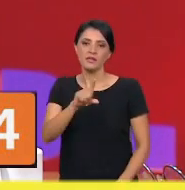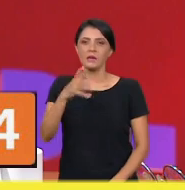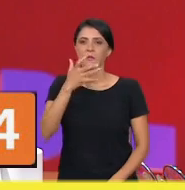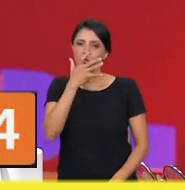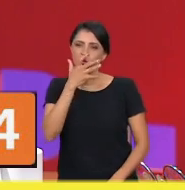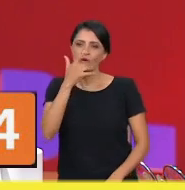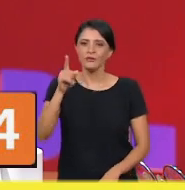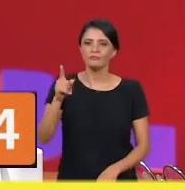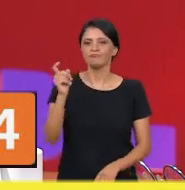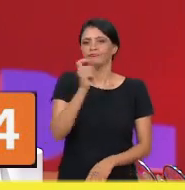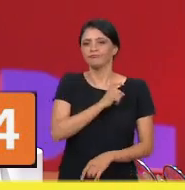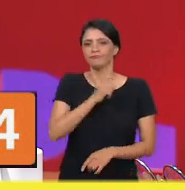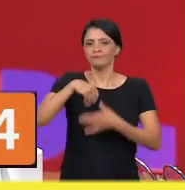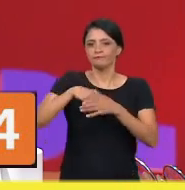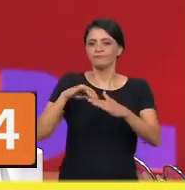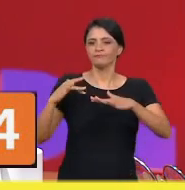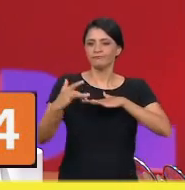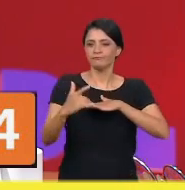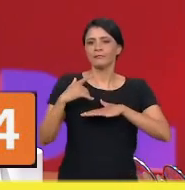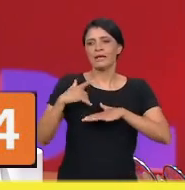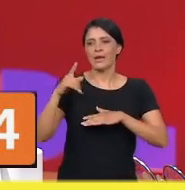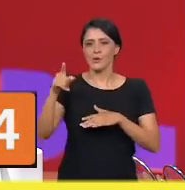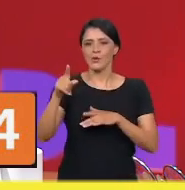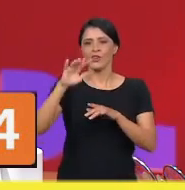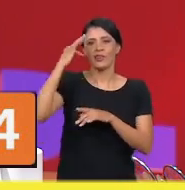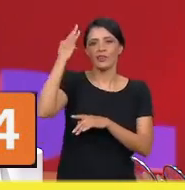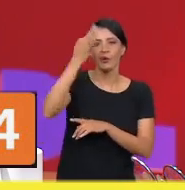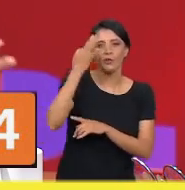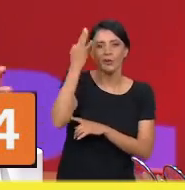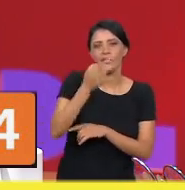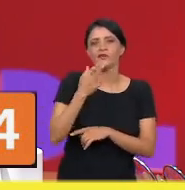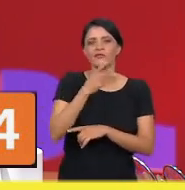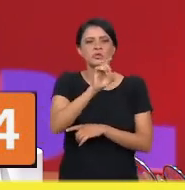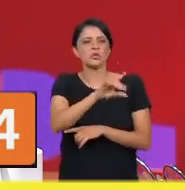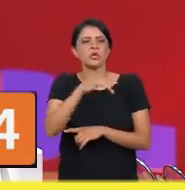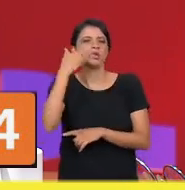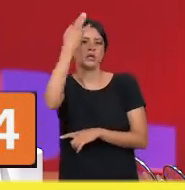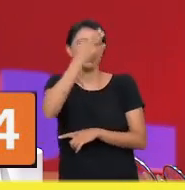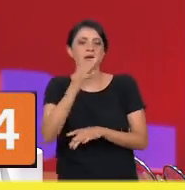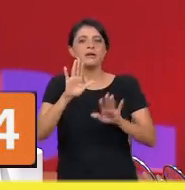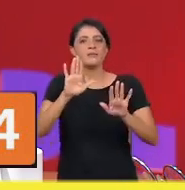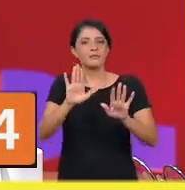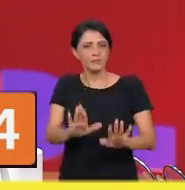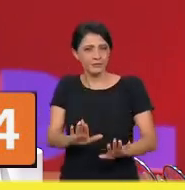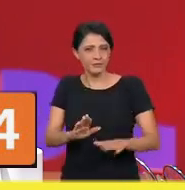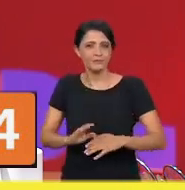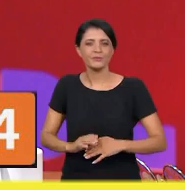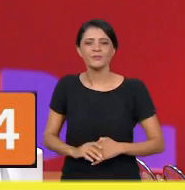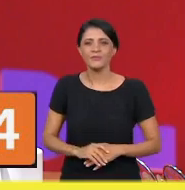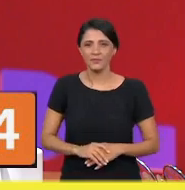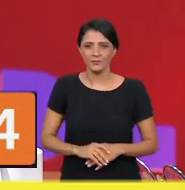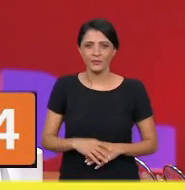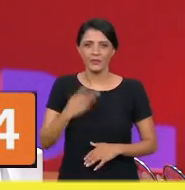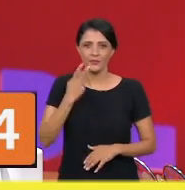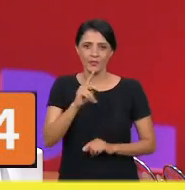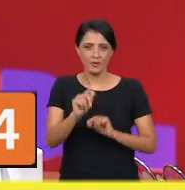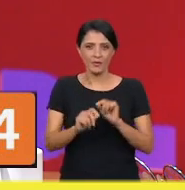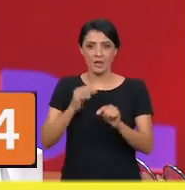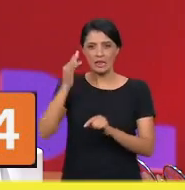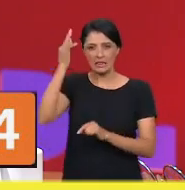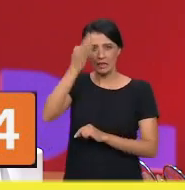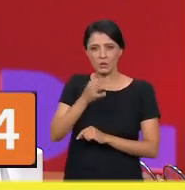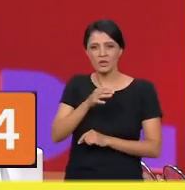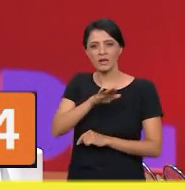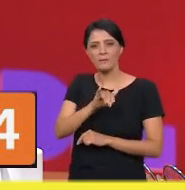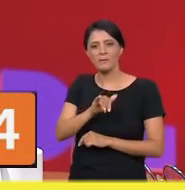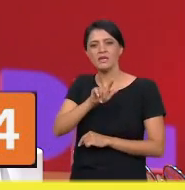com relação à teoria do Big Bang. O pessoal fica, é só uma teoria. Mas quando a gente fala de teoria do Big